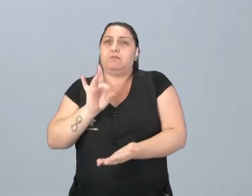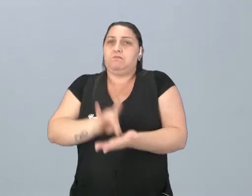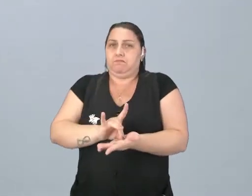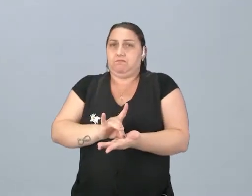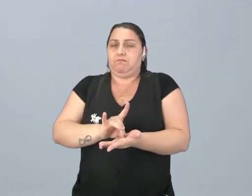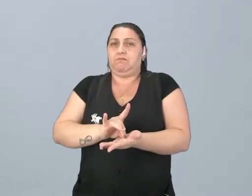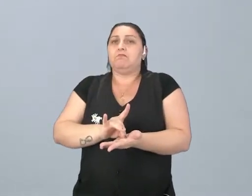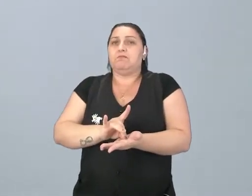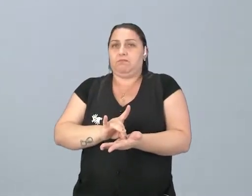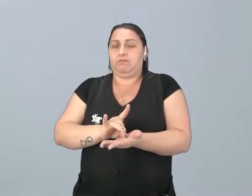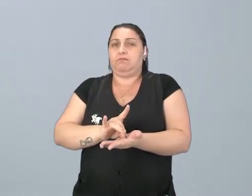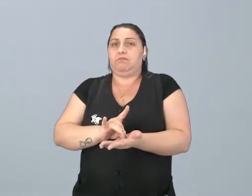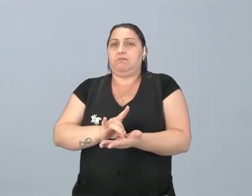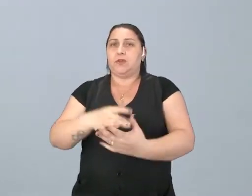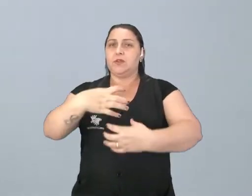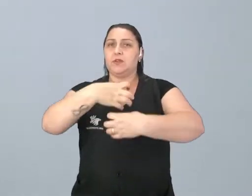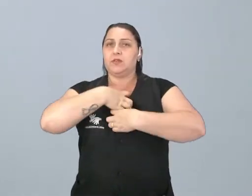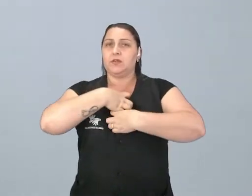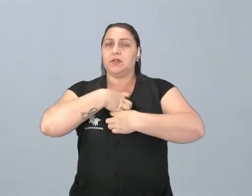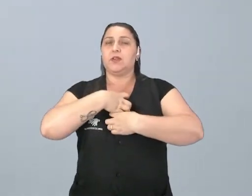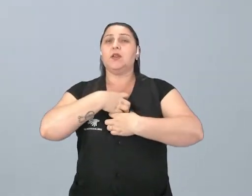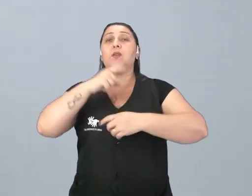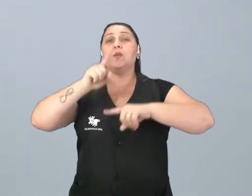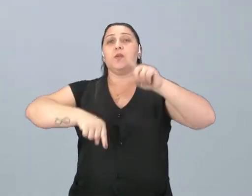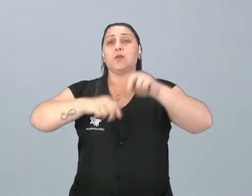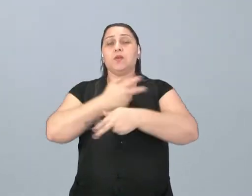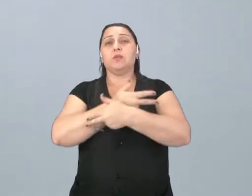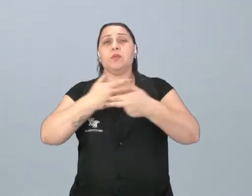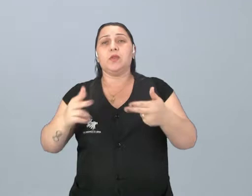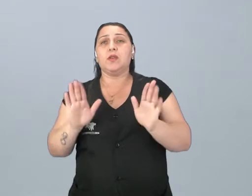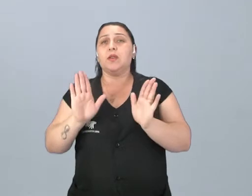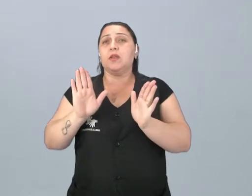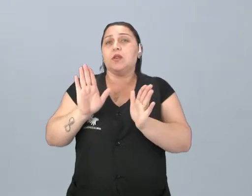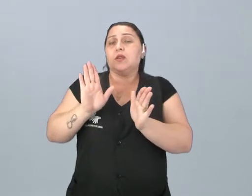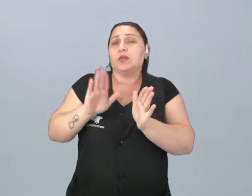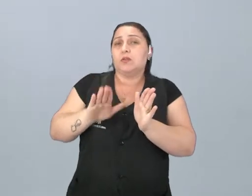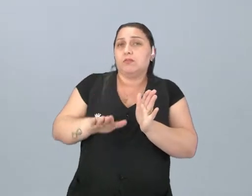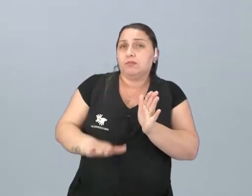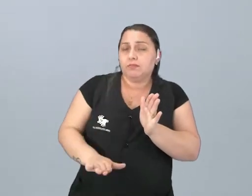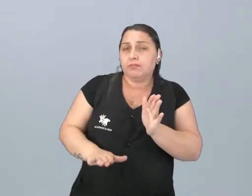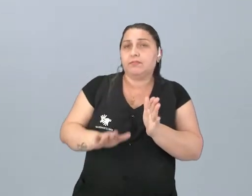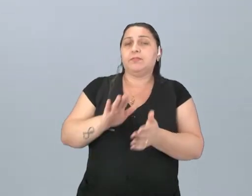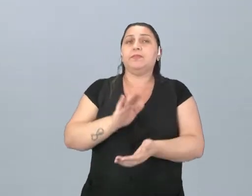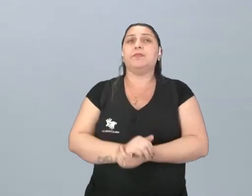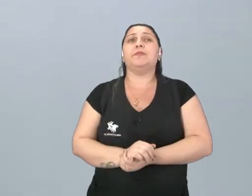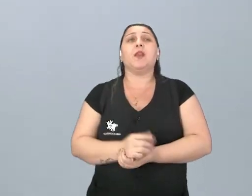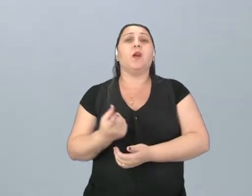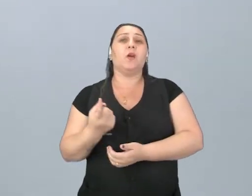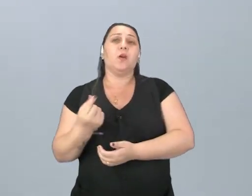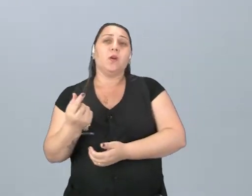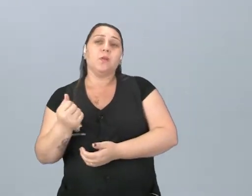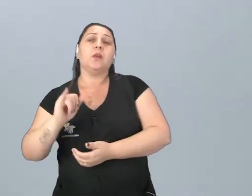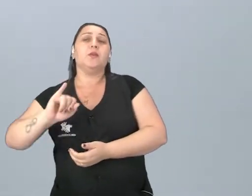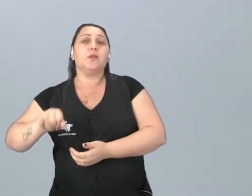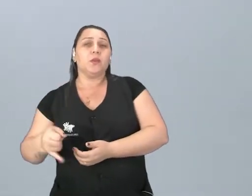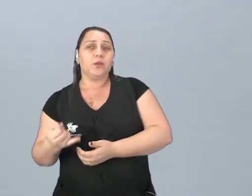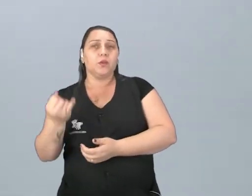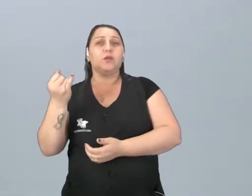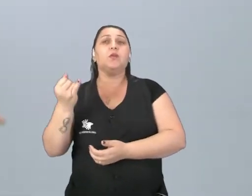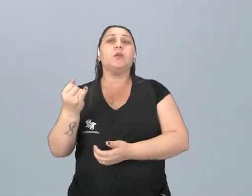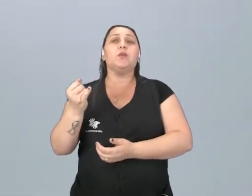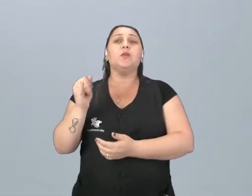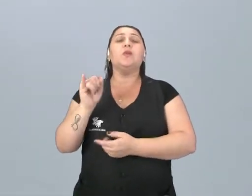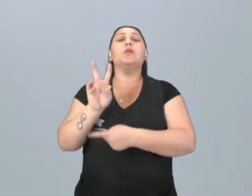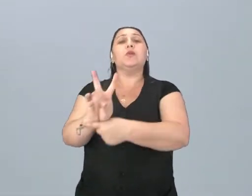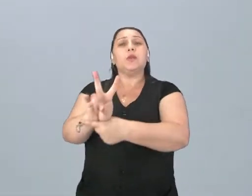solidificada, cada vez mais os produtos eles foram diminuindo o preço e os juros de empréstimos